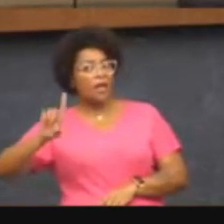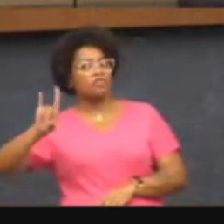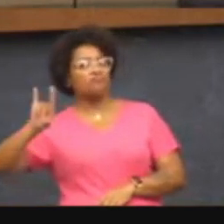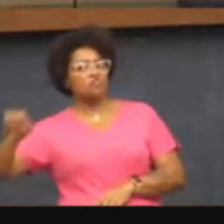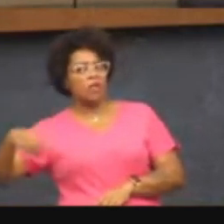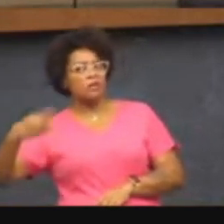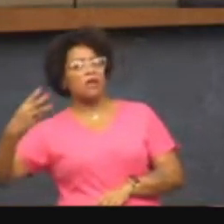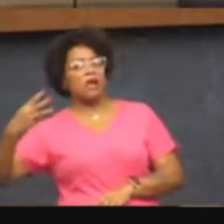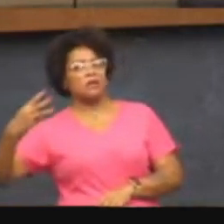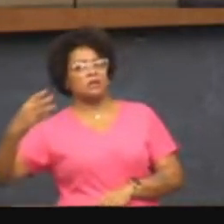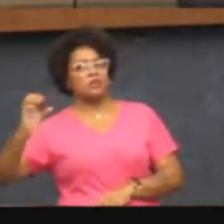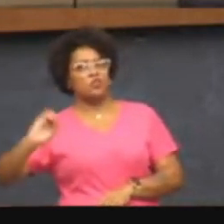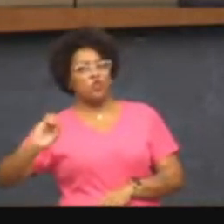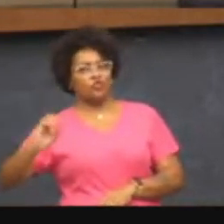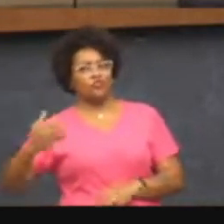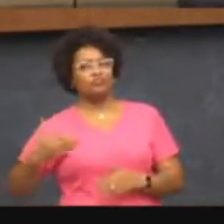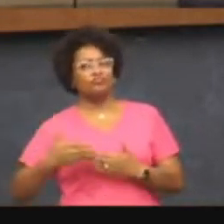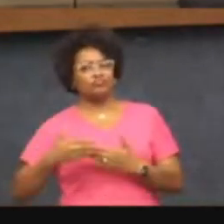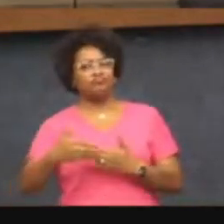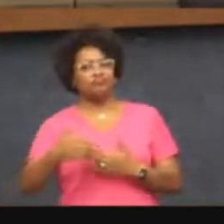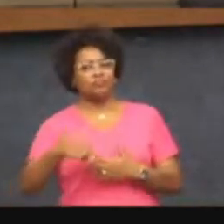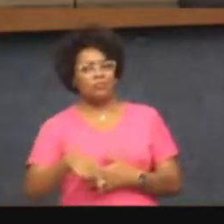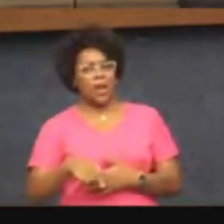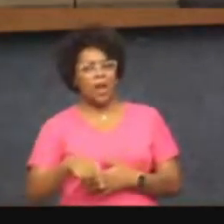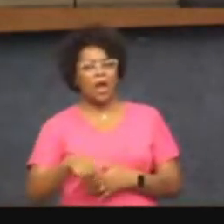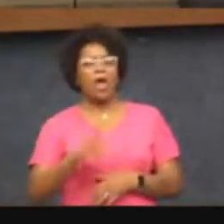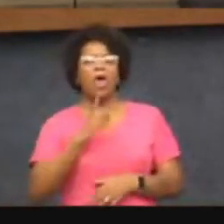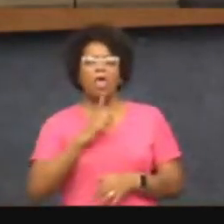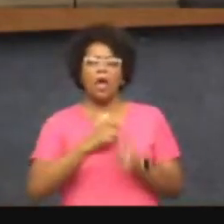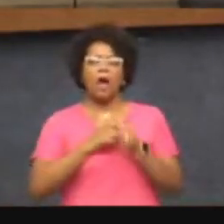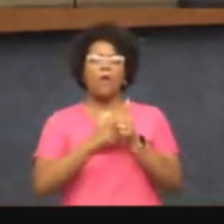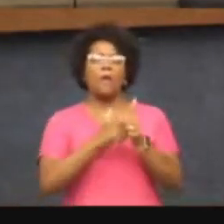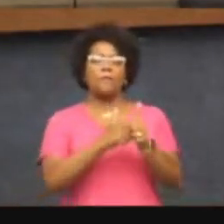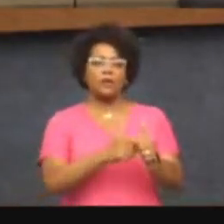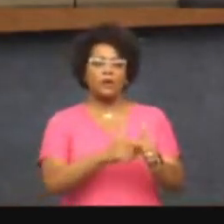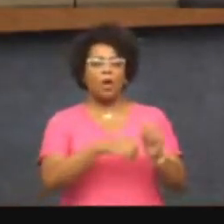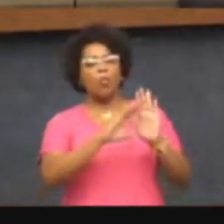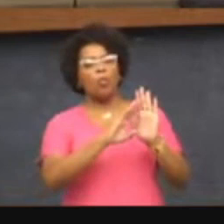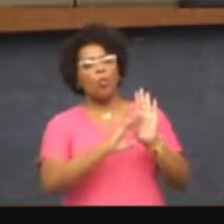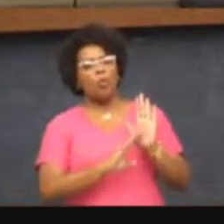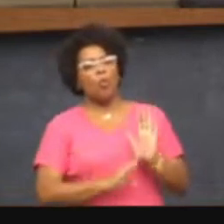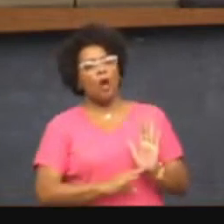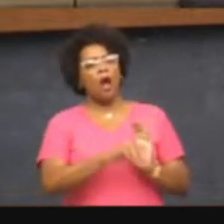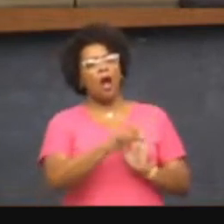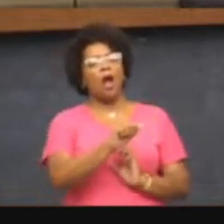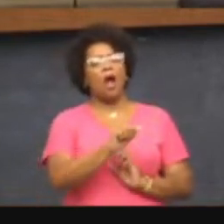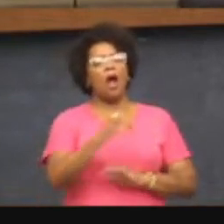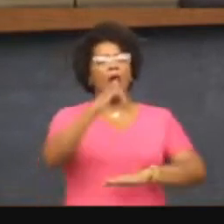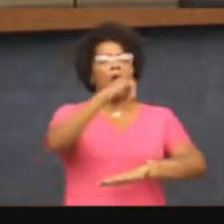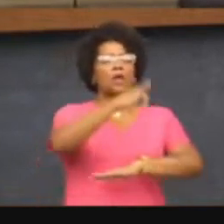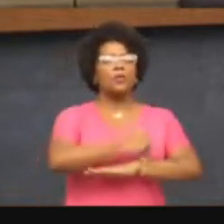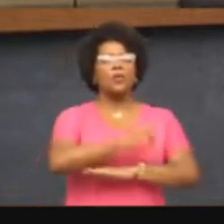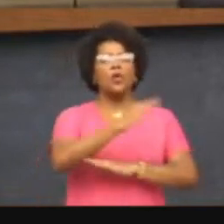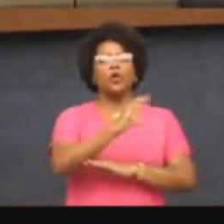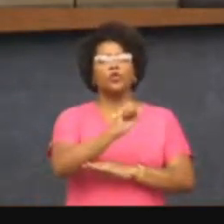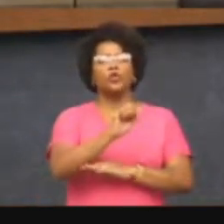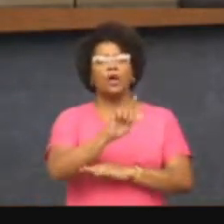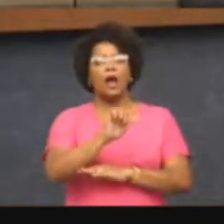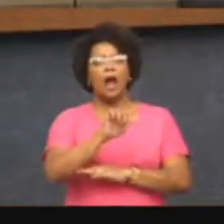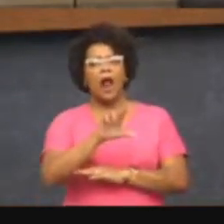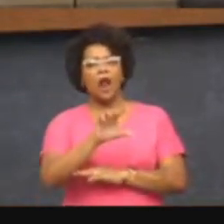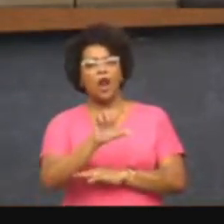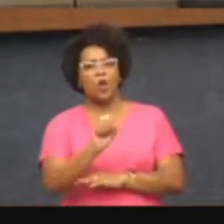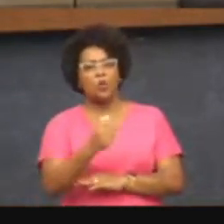E nós, como estamos acompanhando de perto a pauta do aeroporto Carlos Prates, ficamos ansiosamente aguardando a